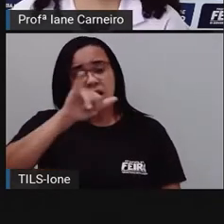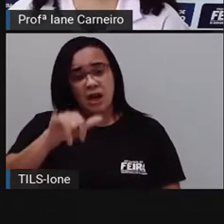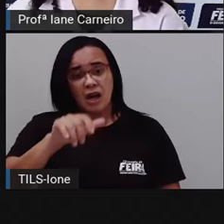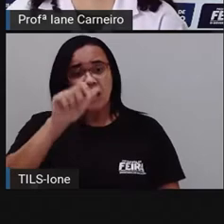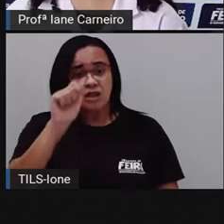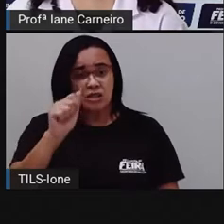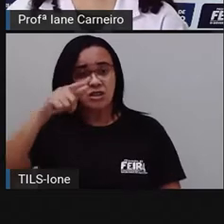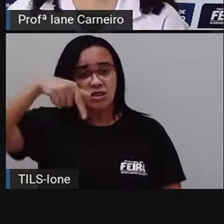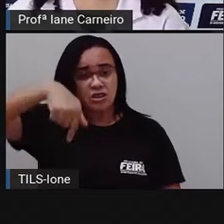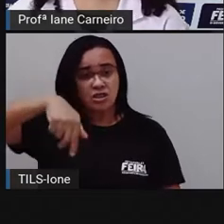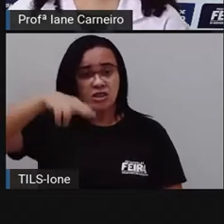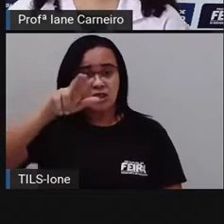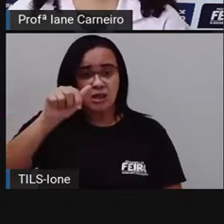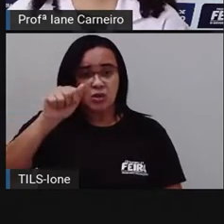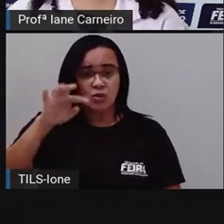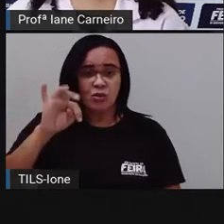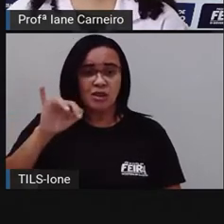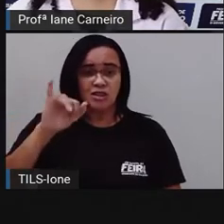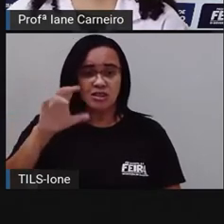Jaguatirica,